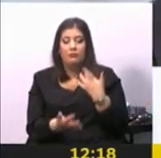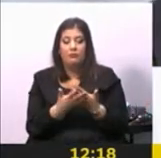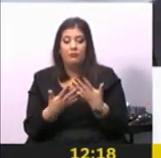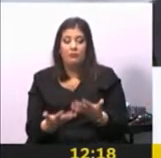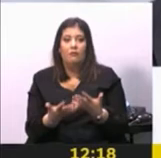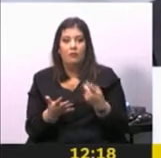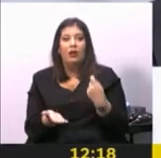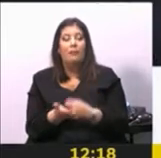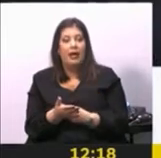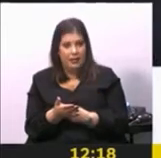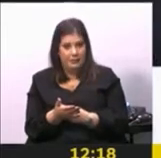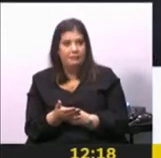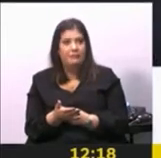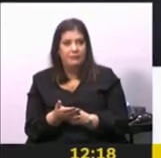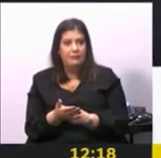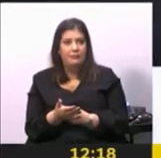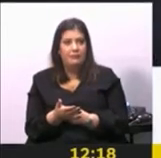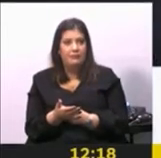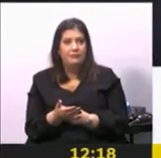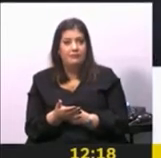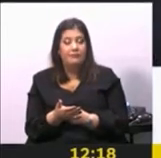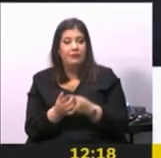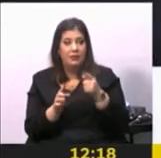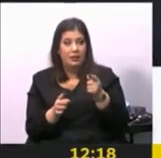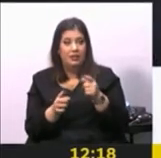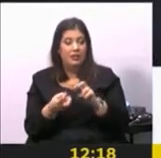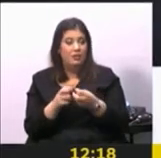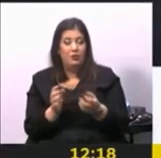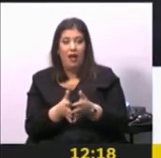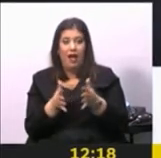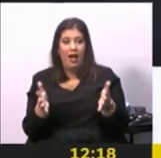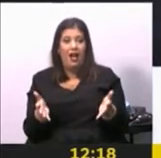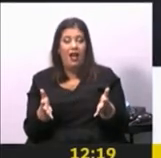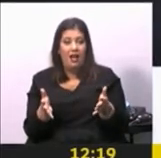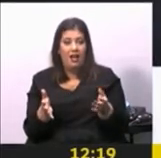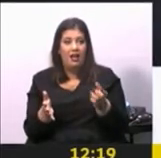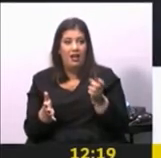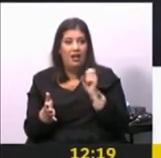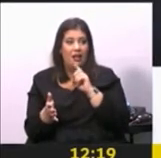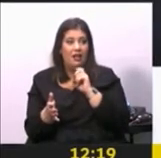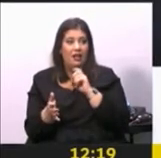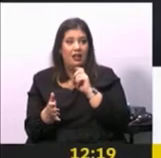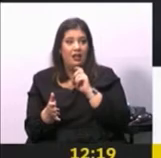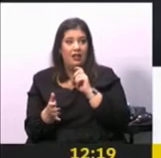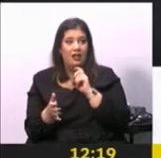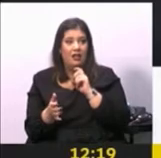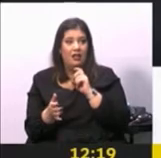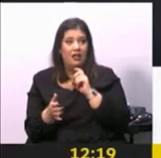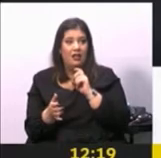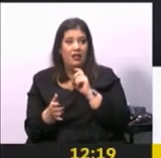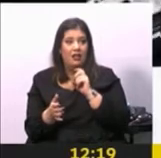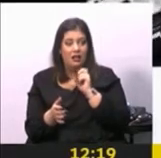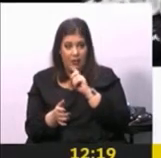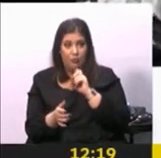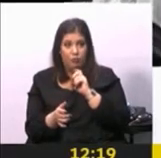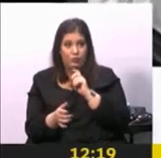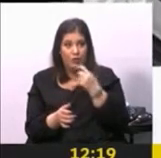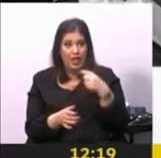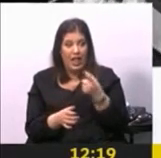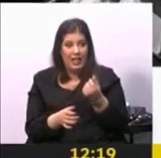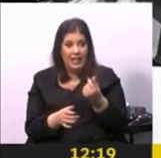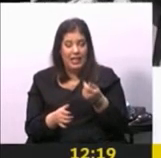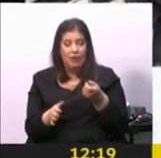pagar estes negócios desastrosos. E há a possibilidade de uma nova injeção. E há a possibilidade de uma